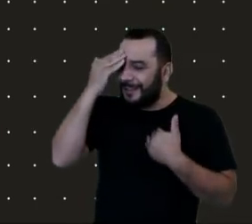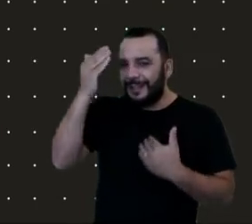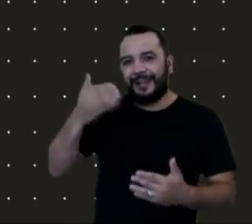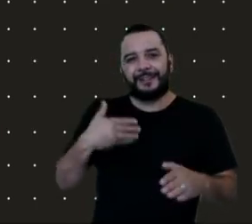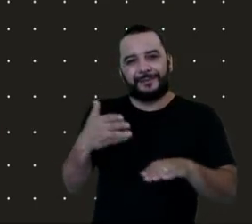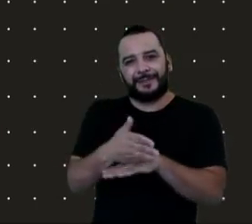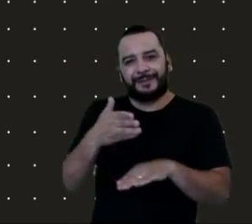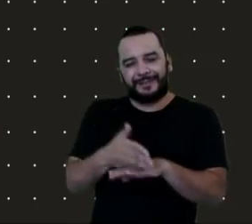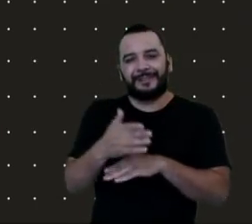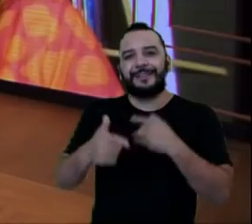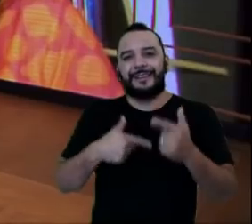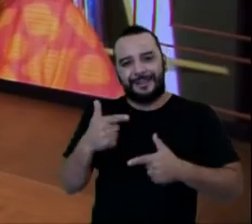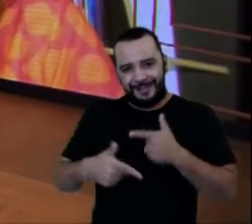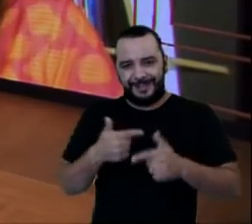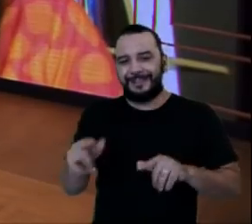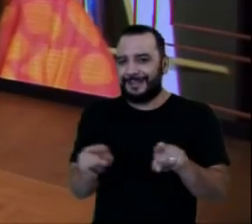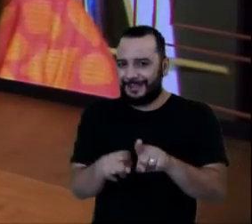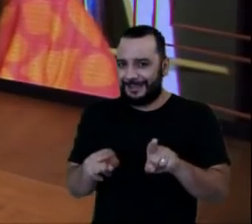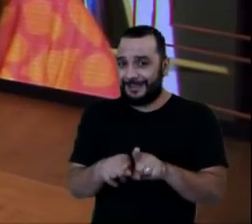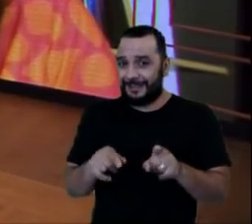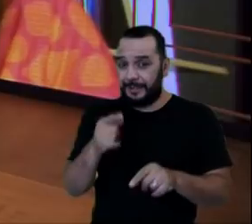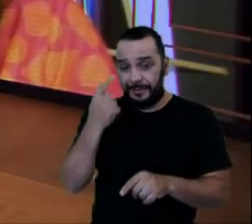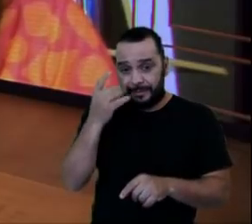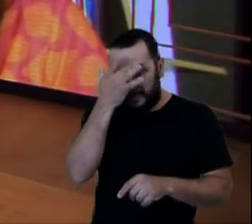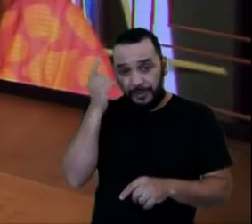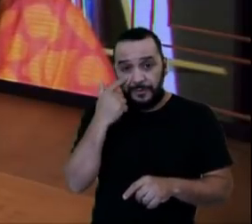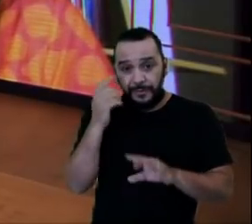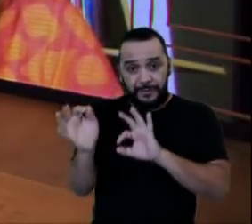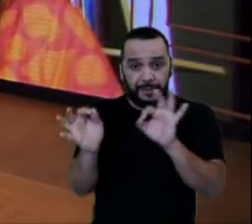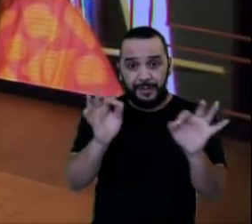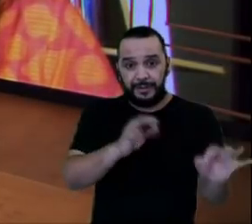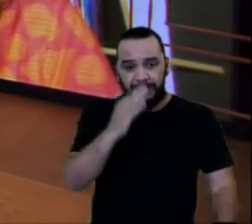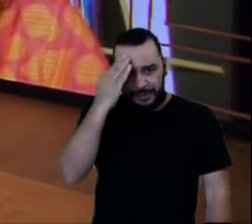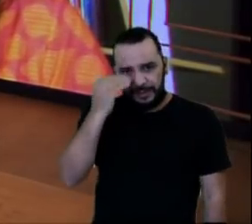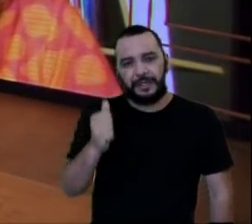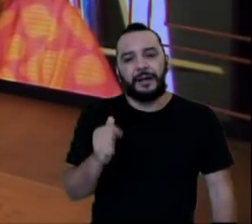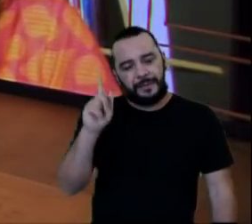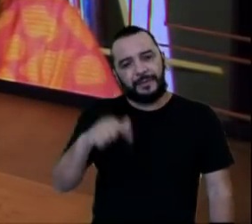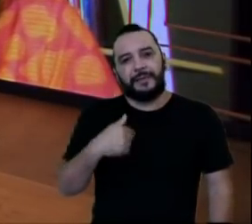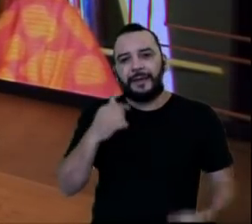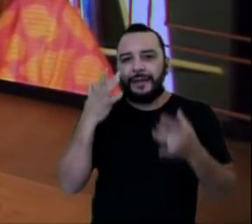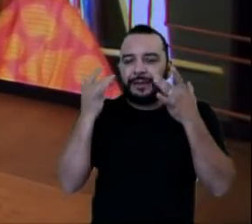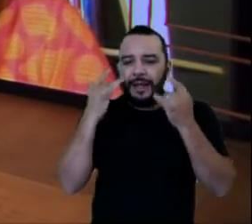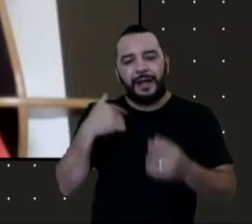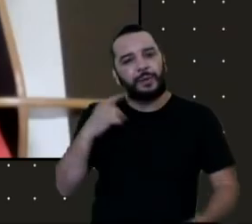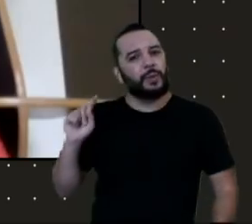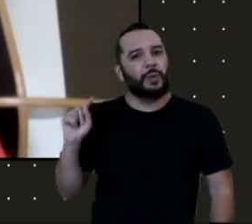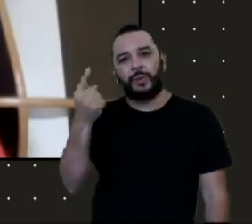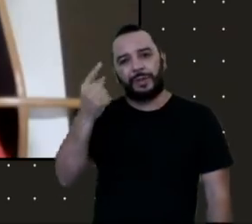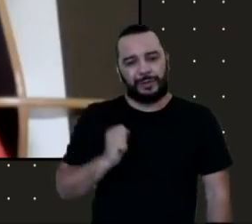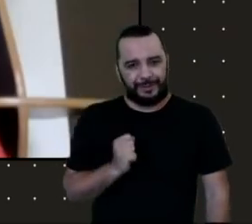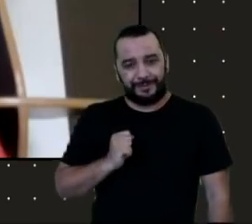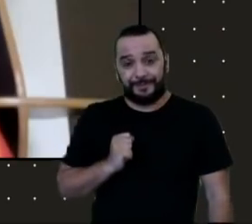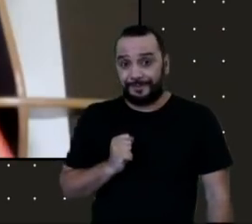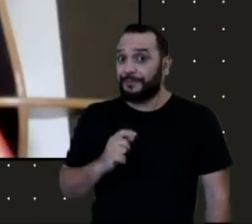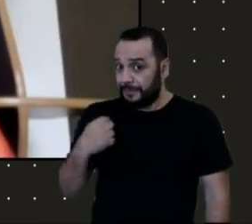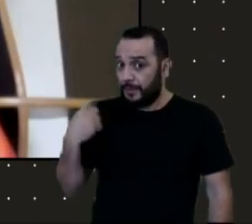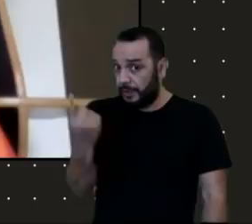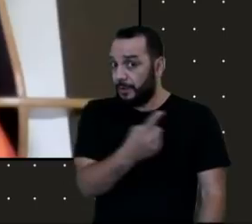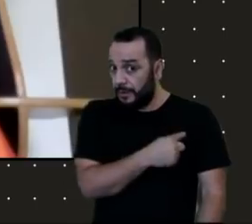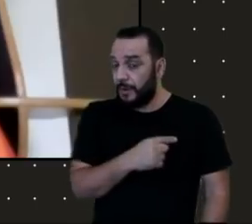desafio para todos nós. Ter participado do Rio Otto foi um privilégio na minha carreira. Sem dúvida nenhuma, um dos espetáculos que marca